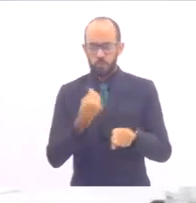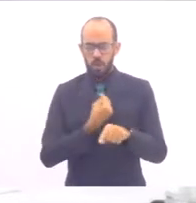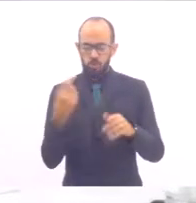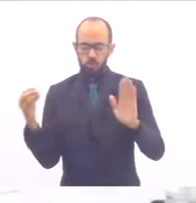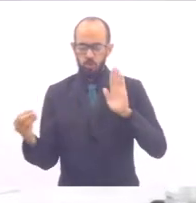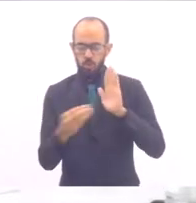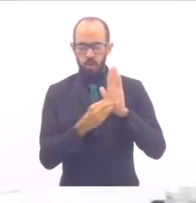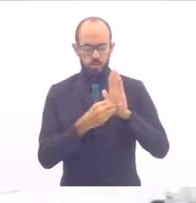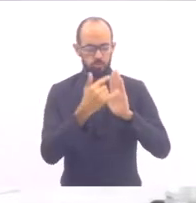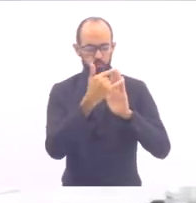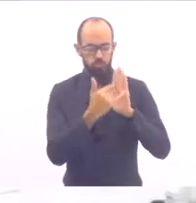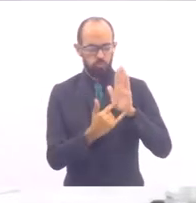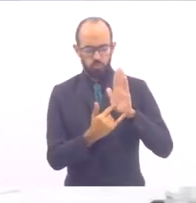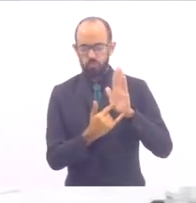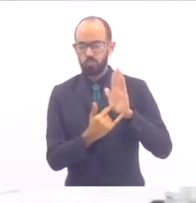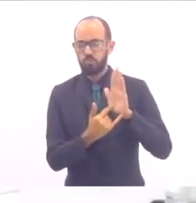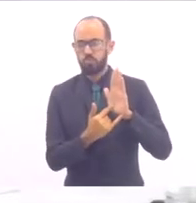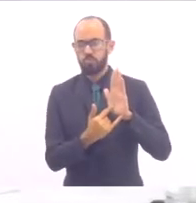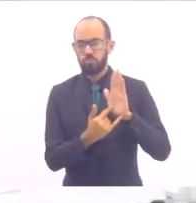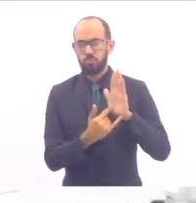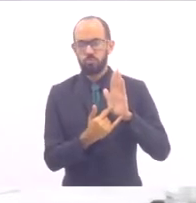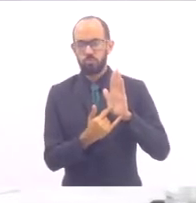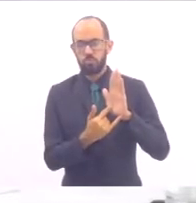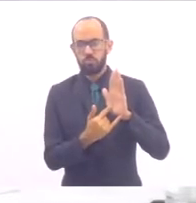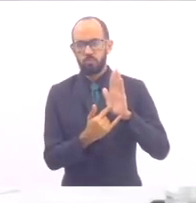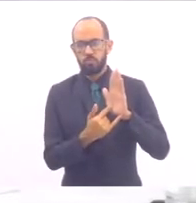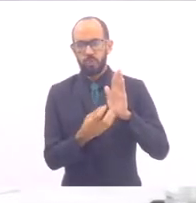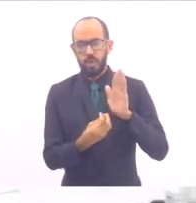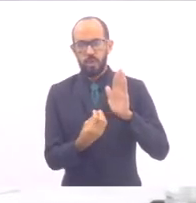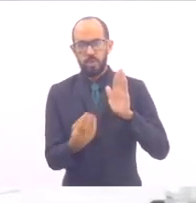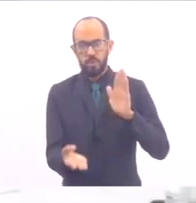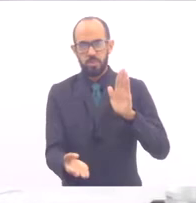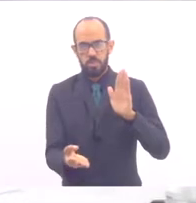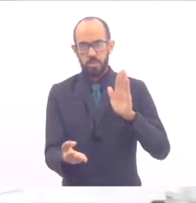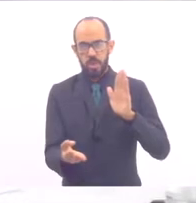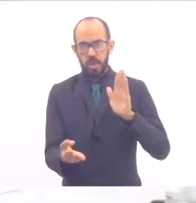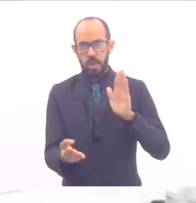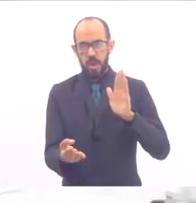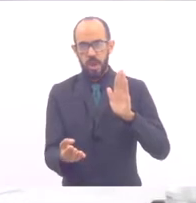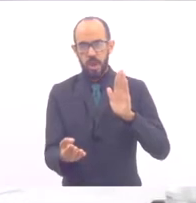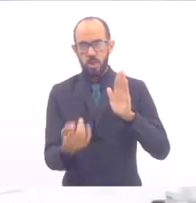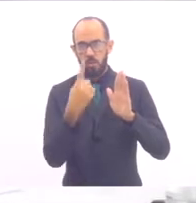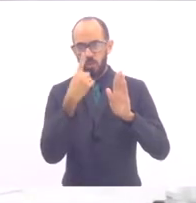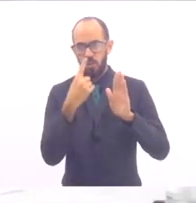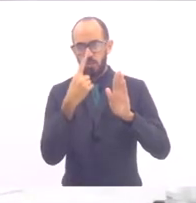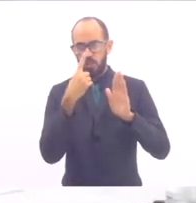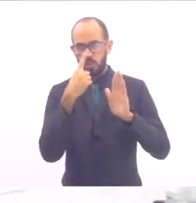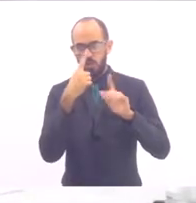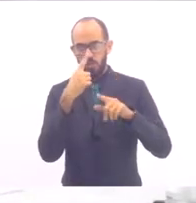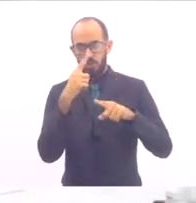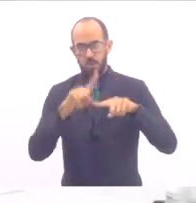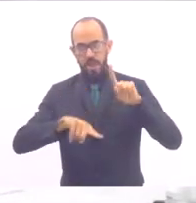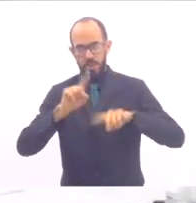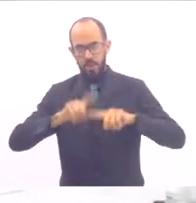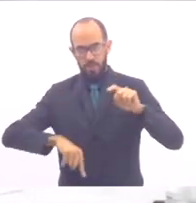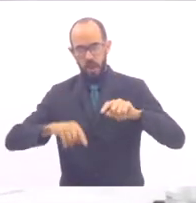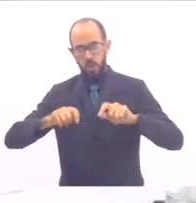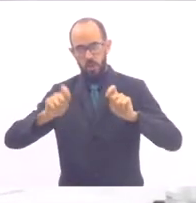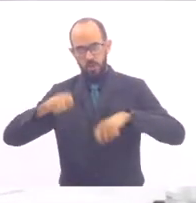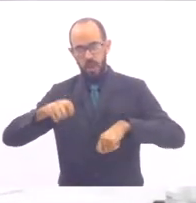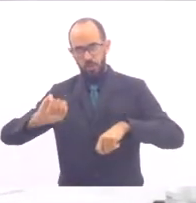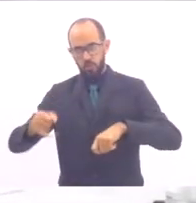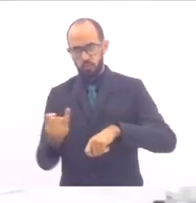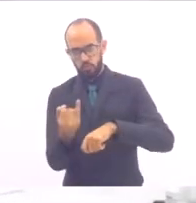lá entregar o material reciclável às cooperativas de catadores. Então, isso foi cravado no TAC